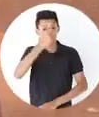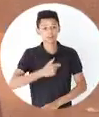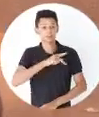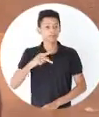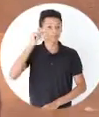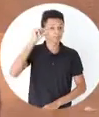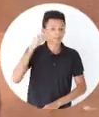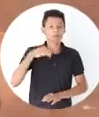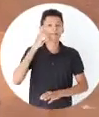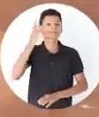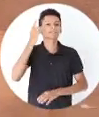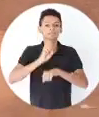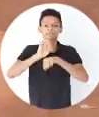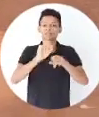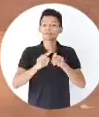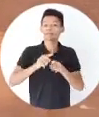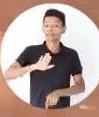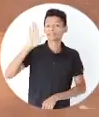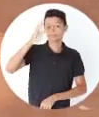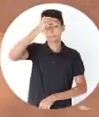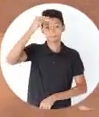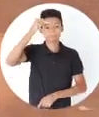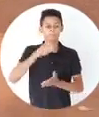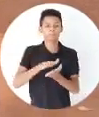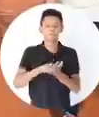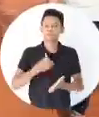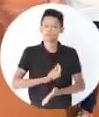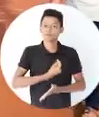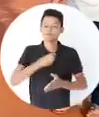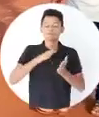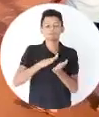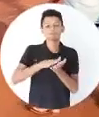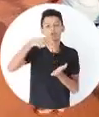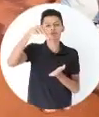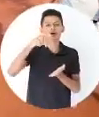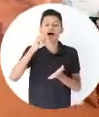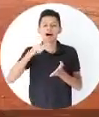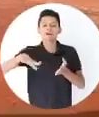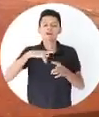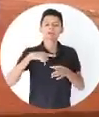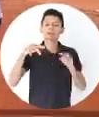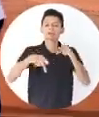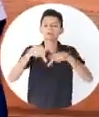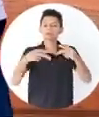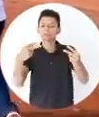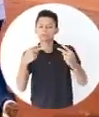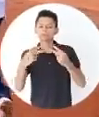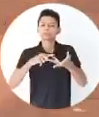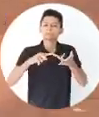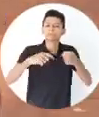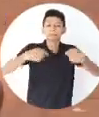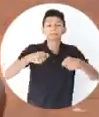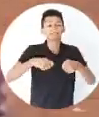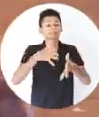Olá, eu sou o professor Júnior Gel, deputado estadual, candidato a prefeito de Palmas. Estou aqui no Lago Norte, escutando os moradores, ouvindo